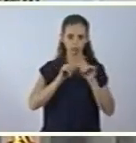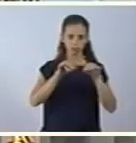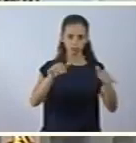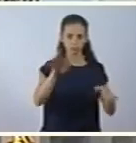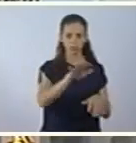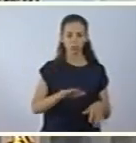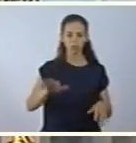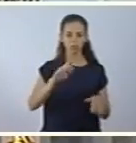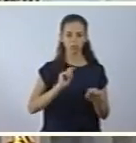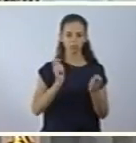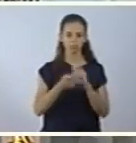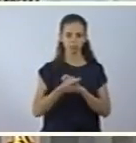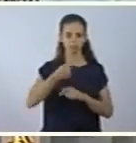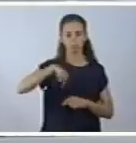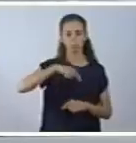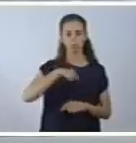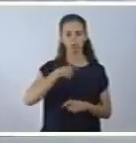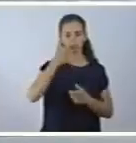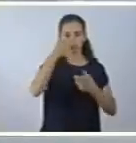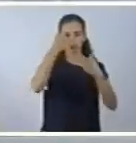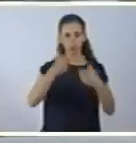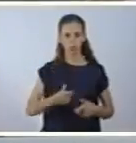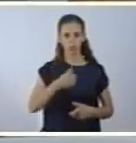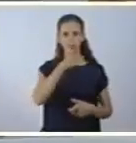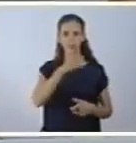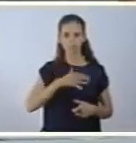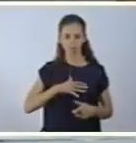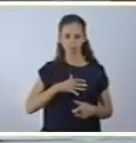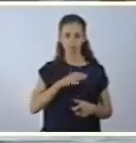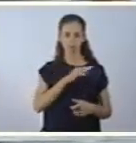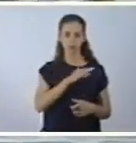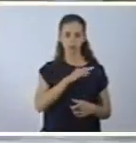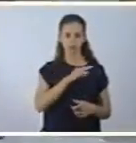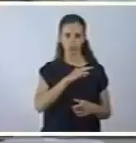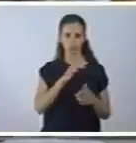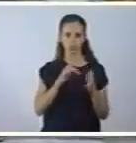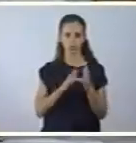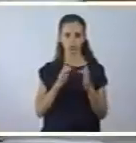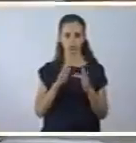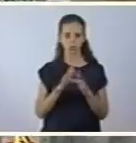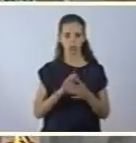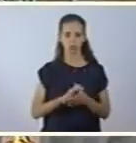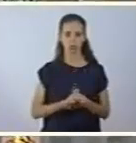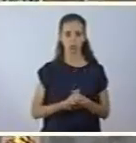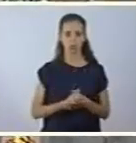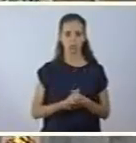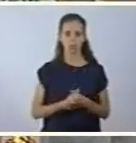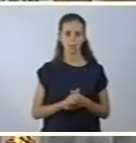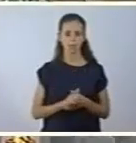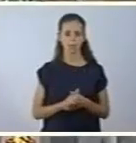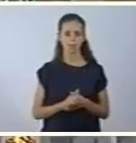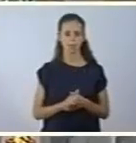de modo que se convertam para nós no corpo e sangue de nosso Senhor Jesus Cristo.